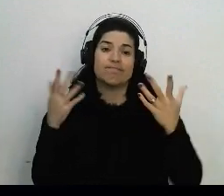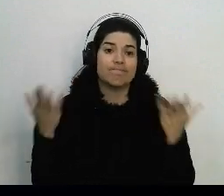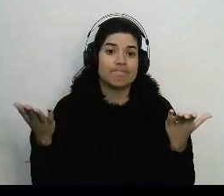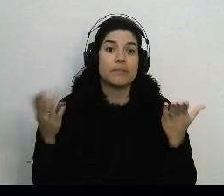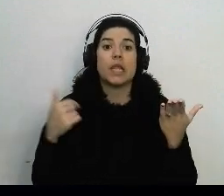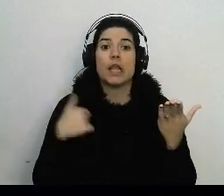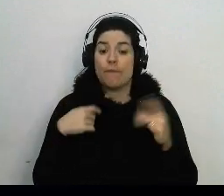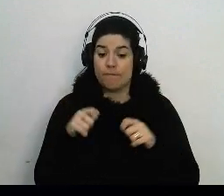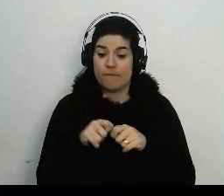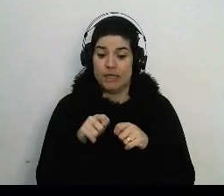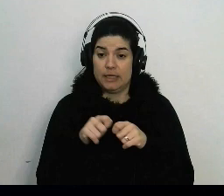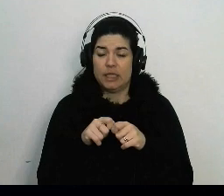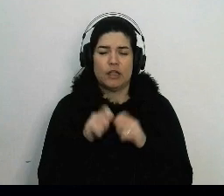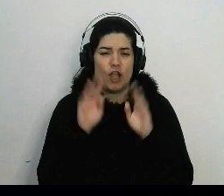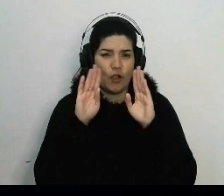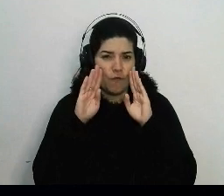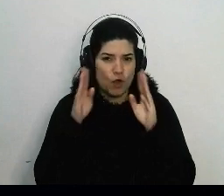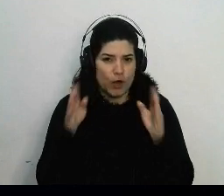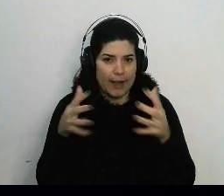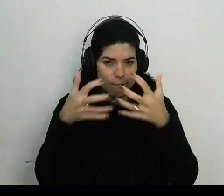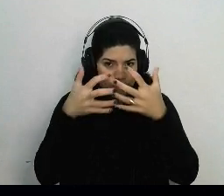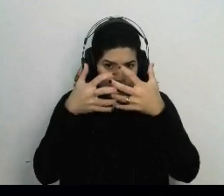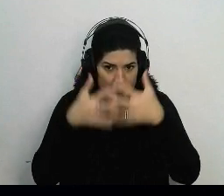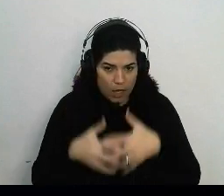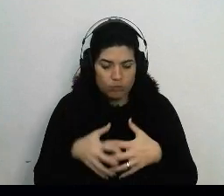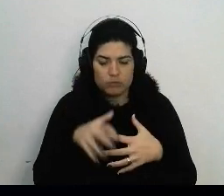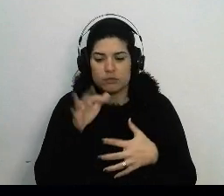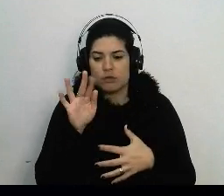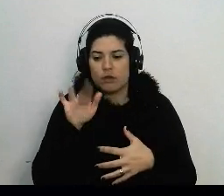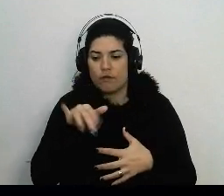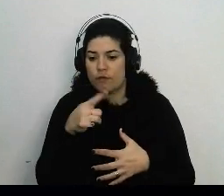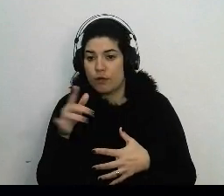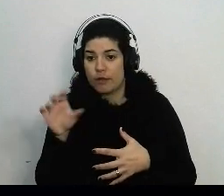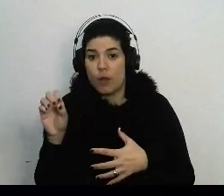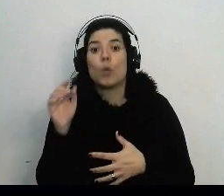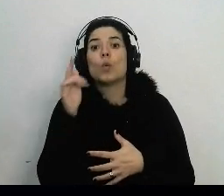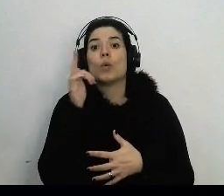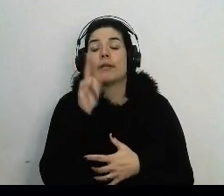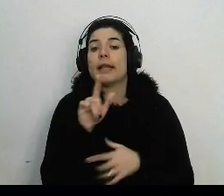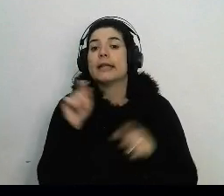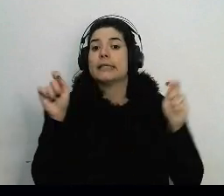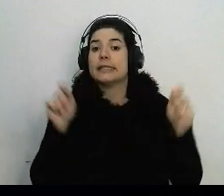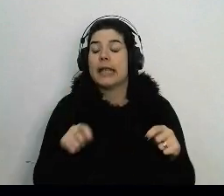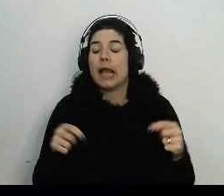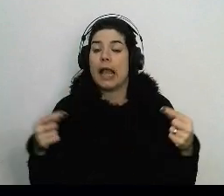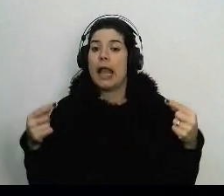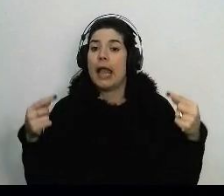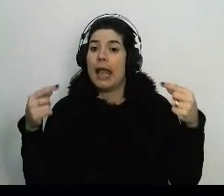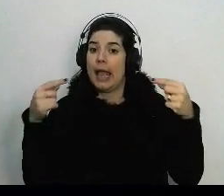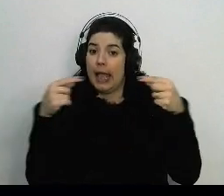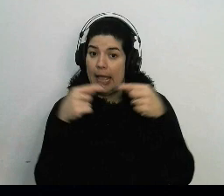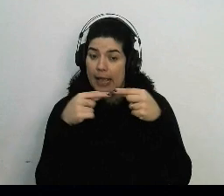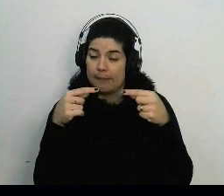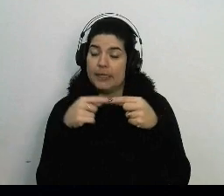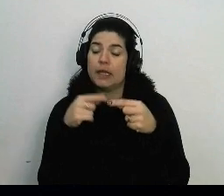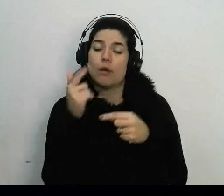dessa forma, focando na funcionalidade, eu também, inclusive, posso trazer um pouco da parte de integração para começar sempre a garantir um pouco mais o